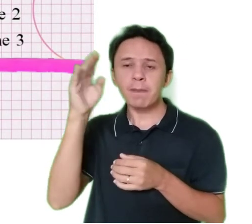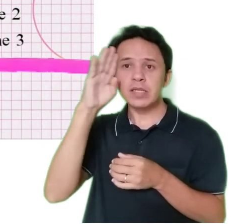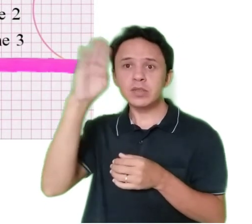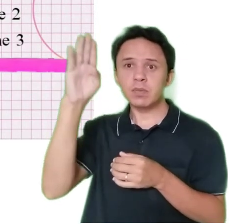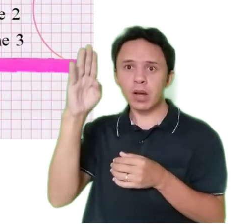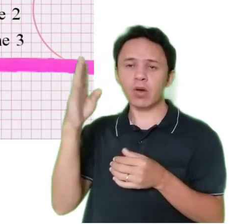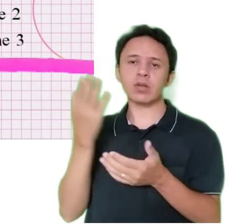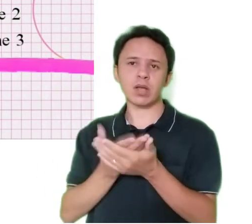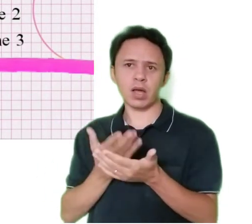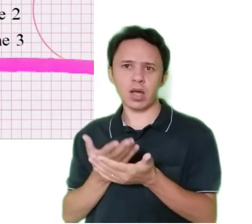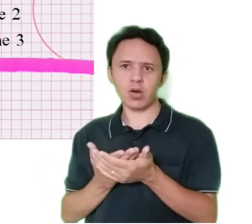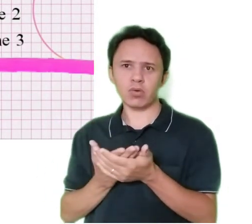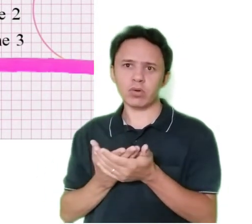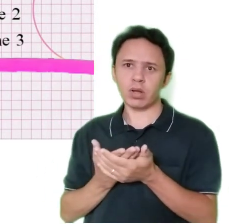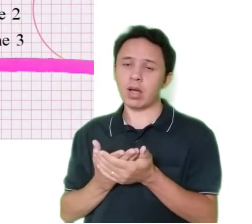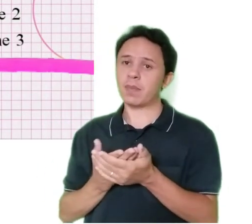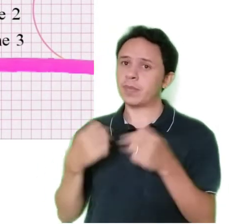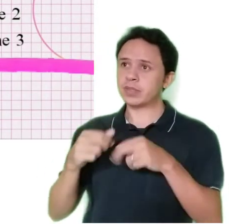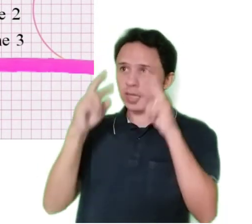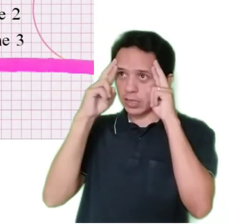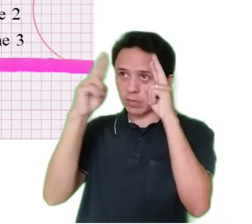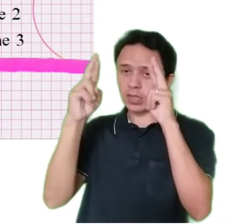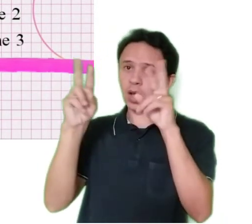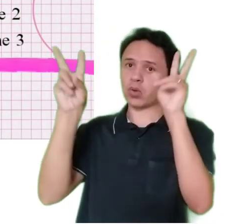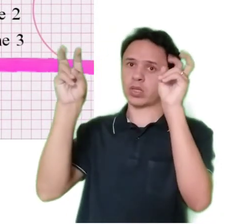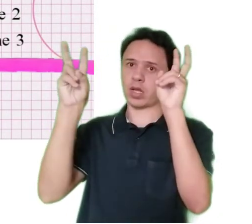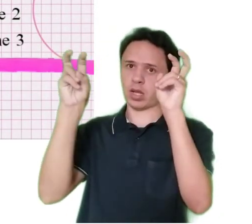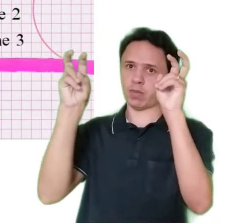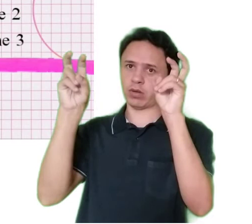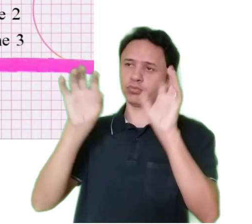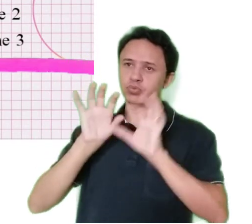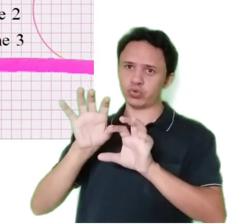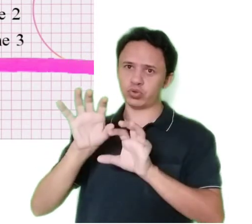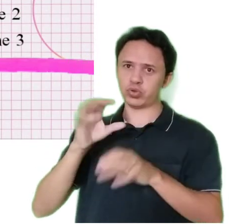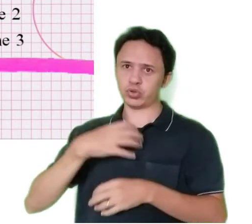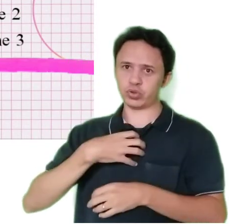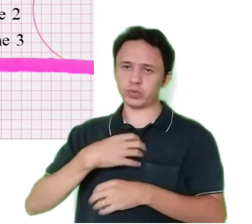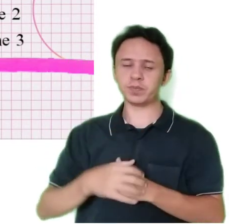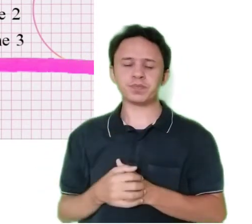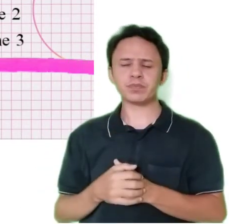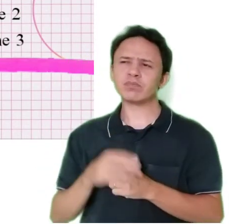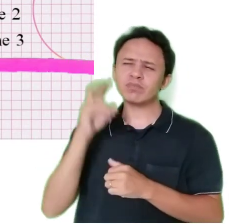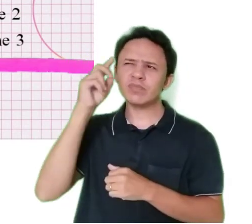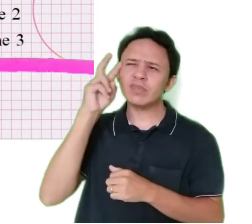da aula. Respeite a estrutura do tema. Reflita sobre o conteúdo.